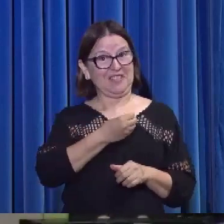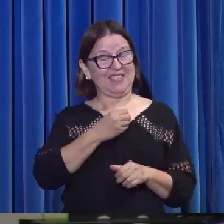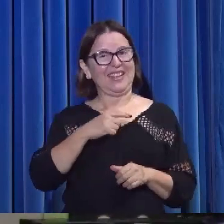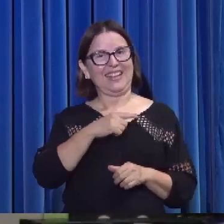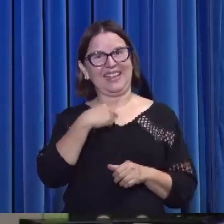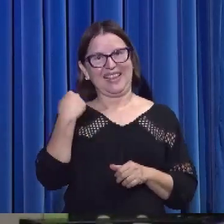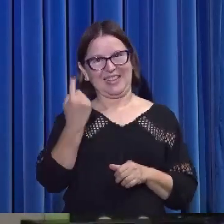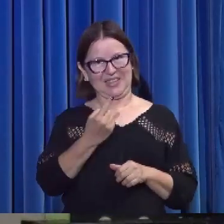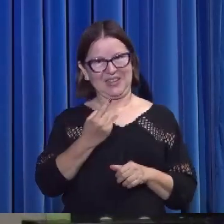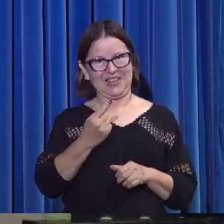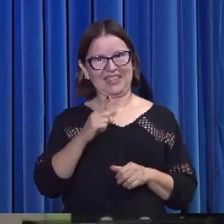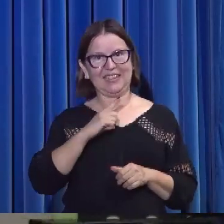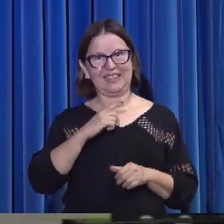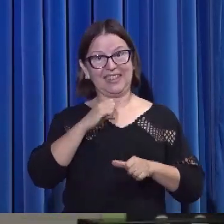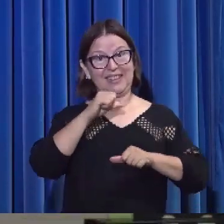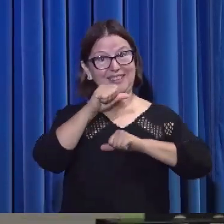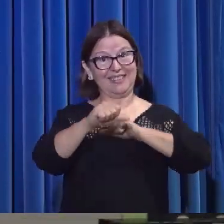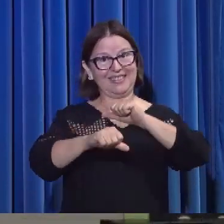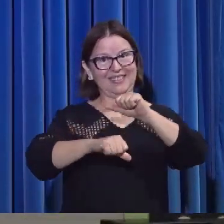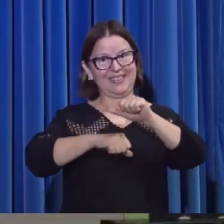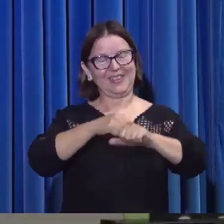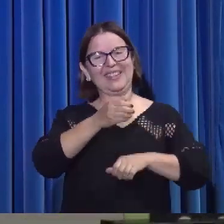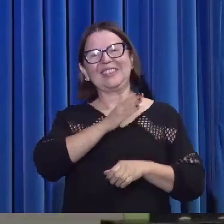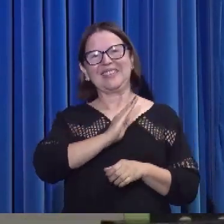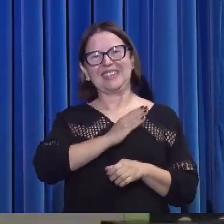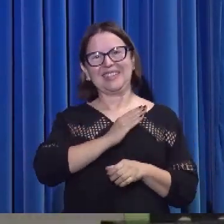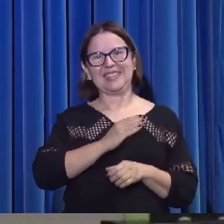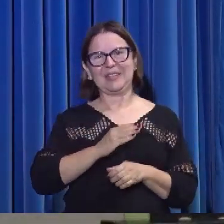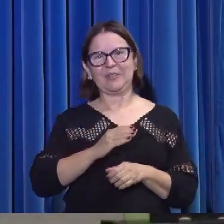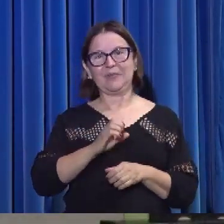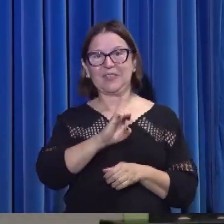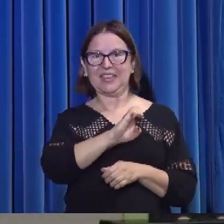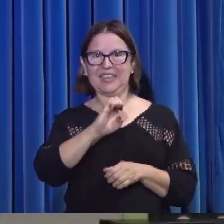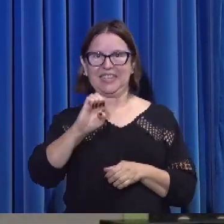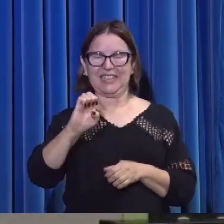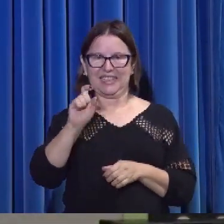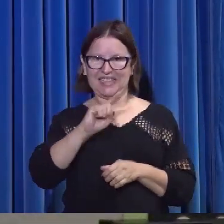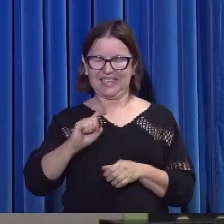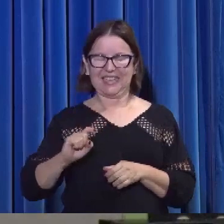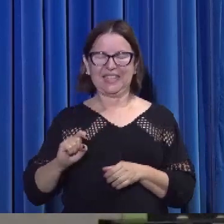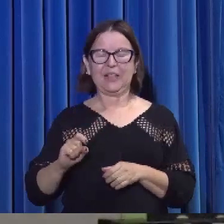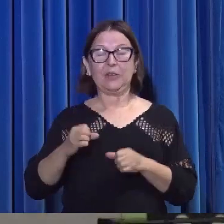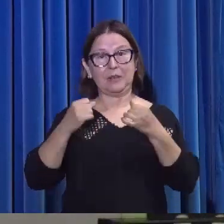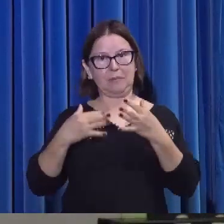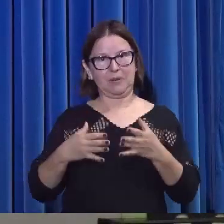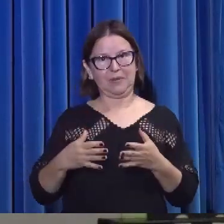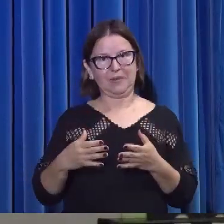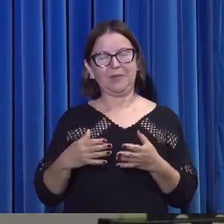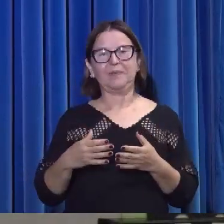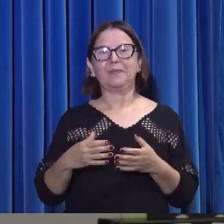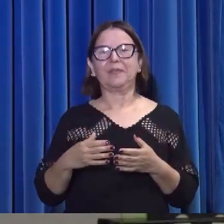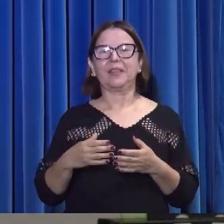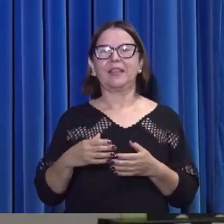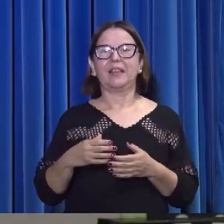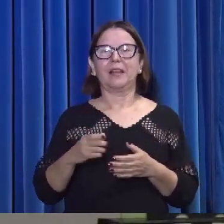profeta Ezequiel, ele vai explicar isso, quando ele diz lá: dar-vos-ei um coração, dar-vos-ei